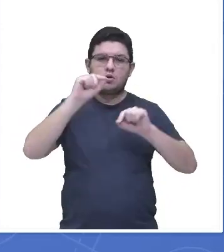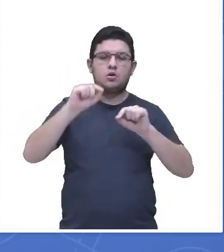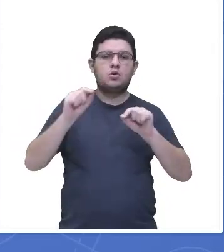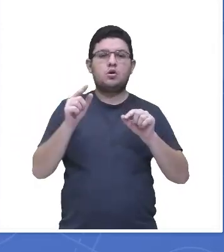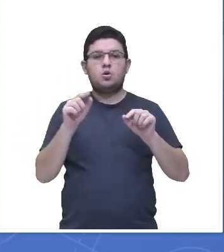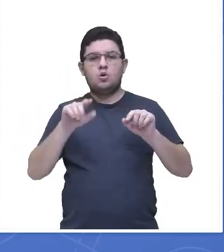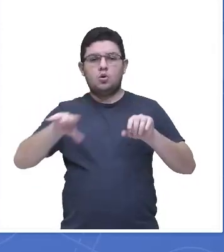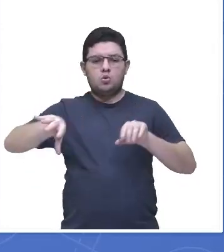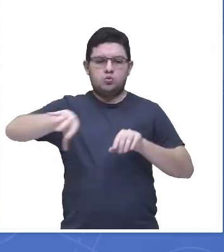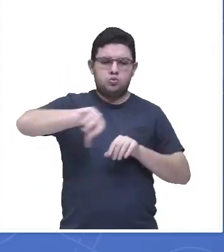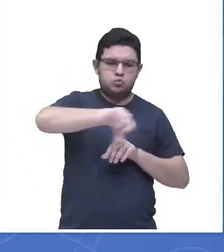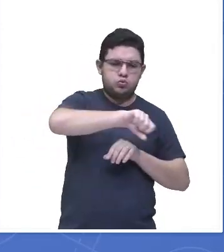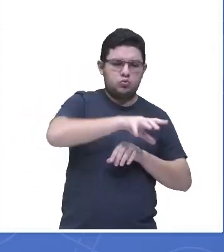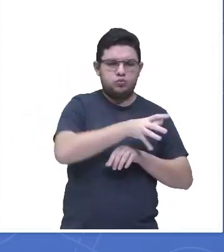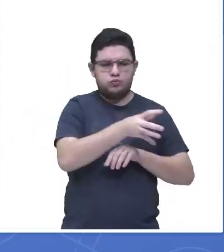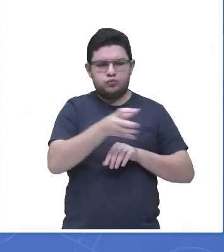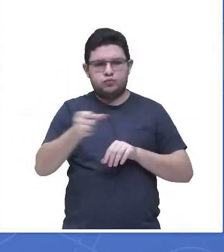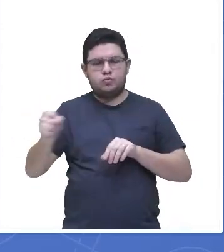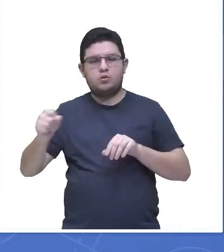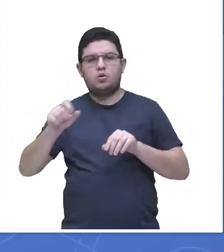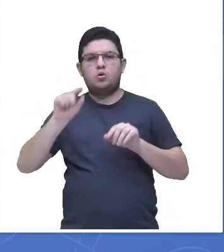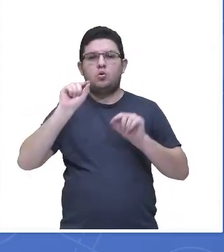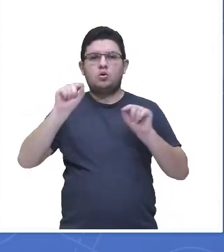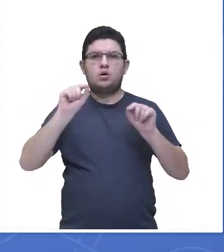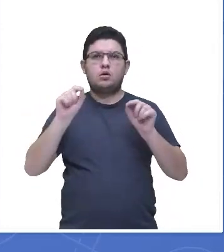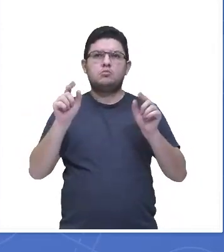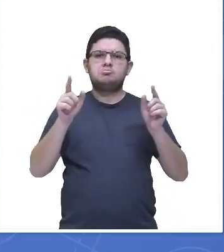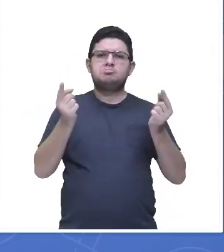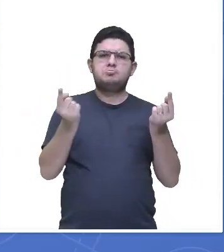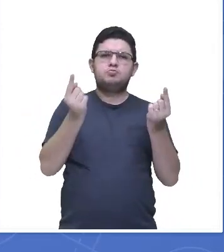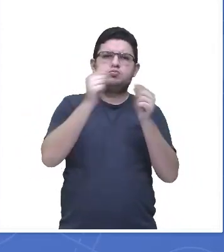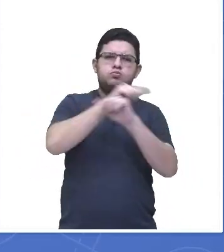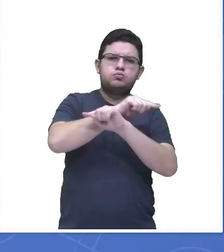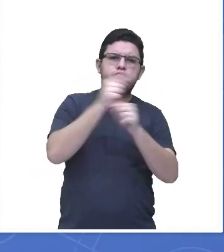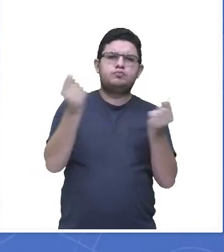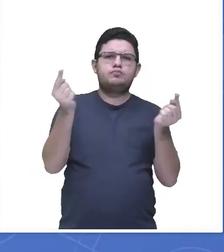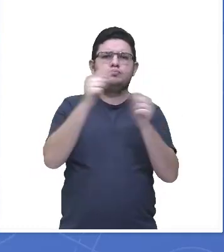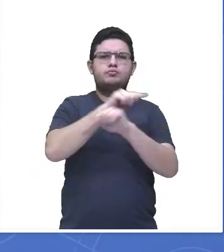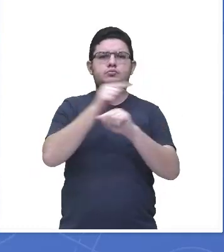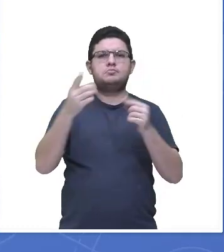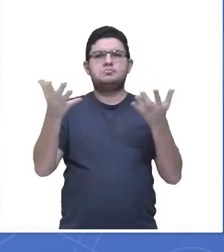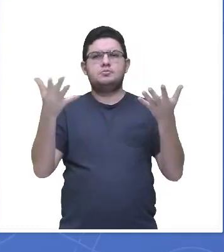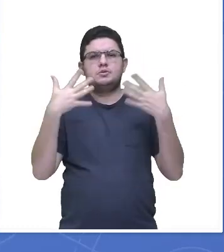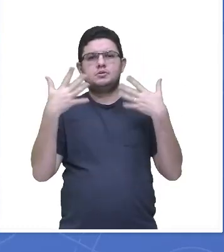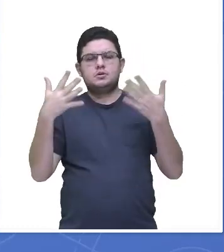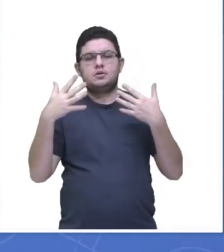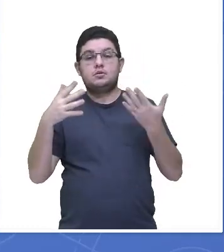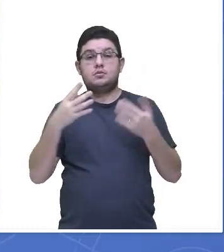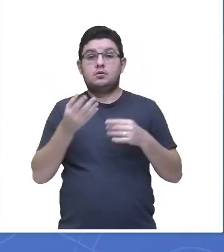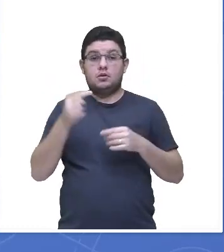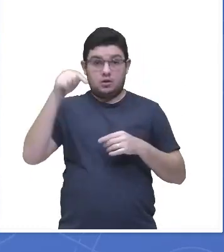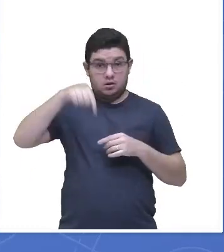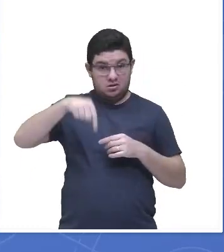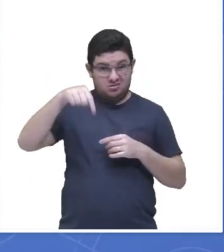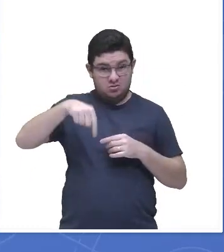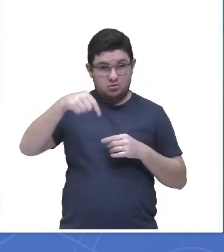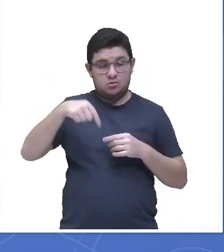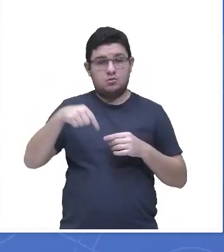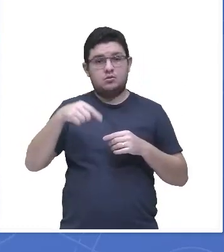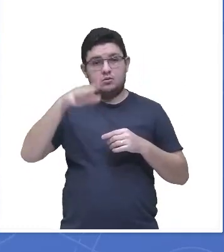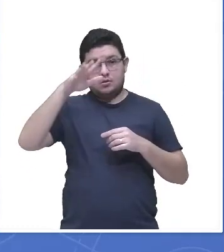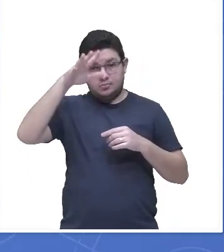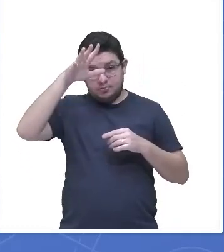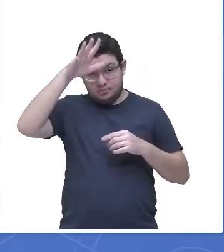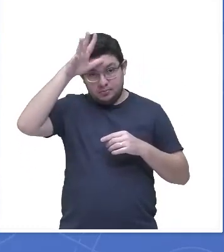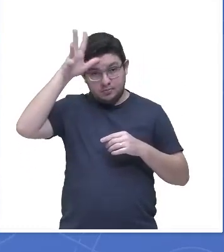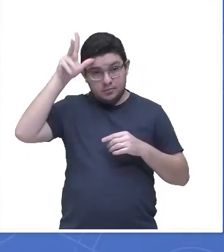que acontece no clima da nossa região amazônica. Nós vivemos numa área, pessoal, que é muito quente e que ao